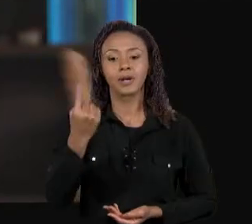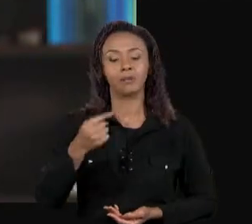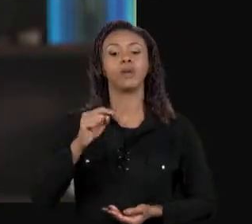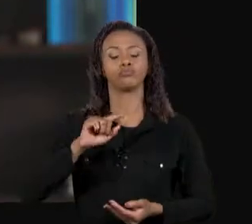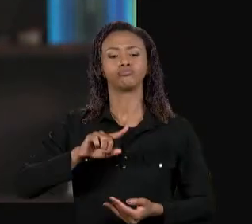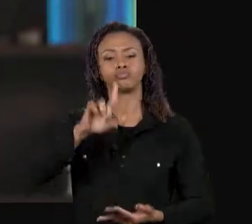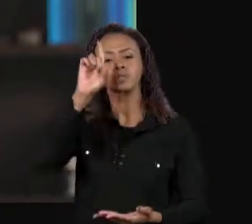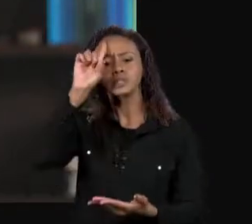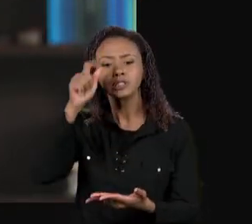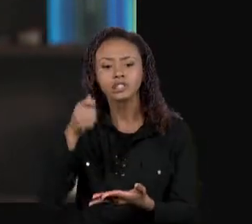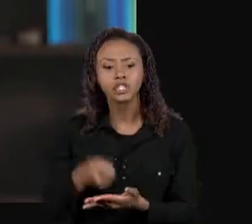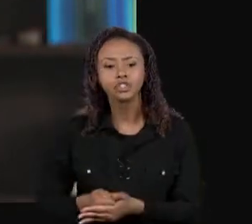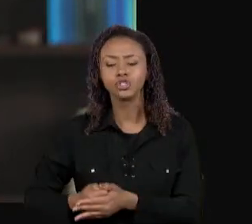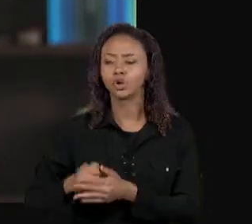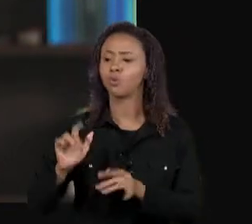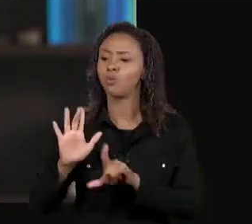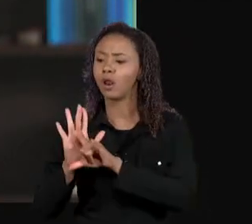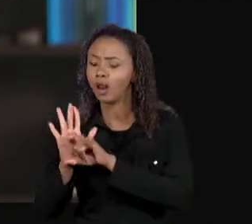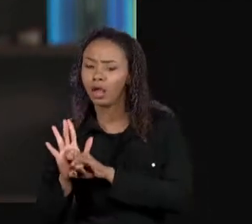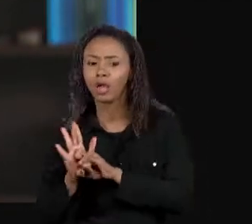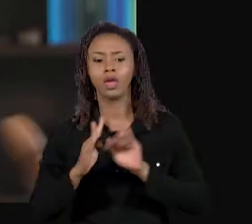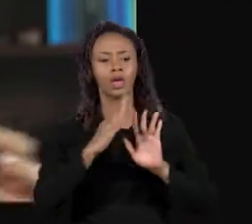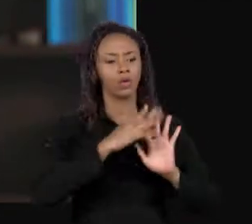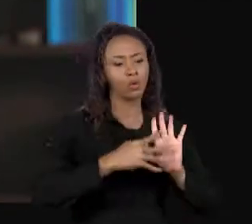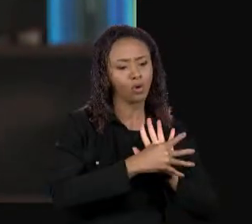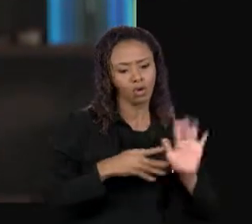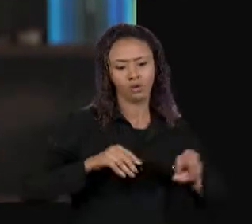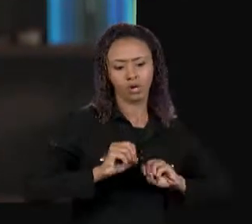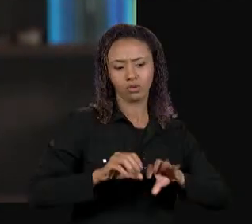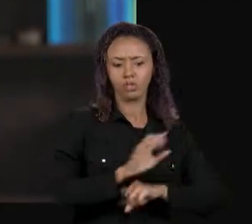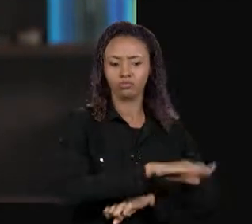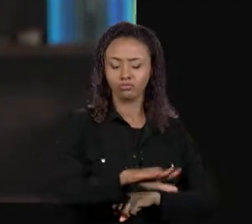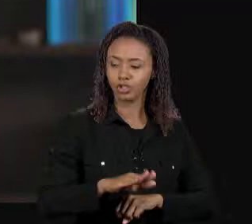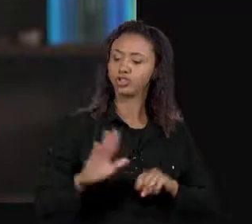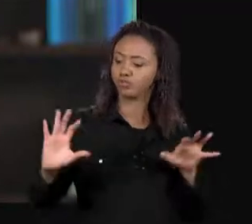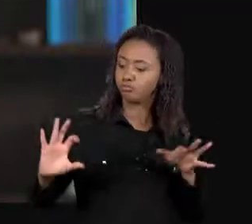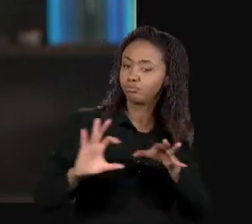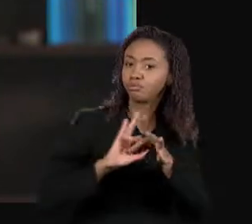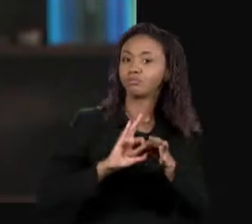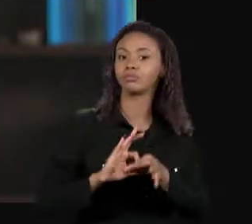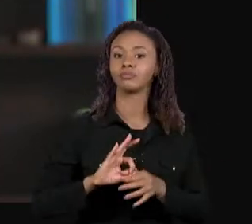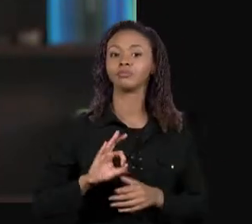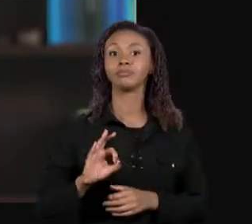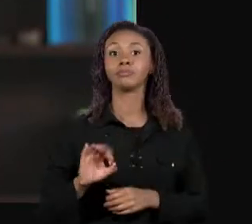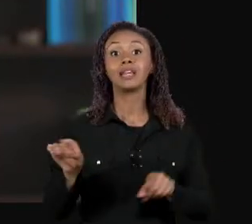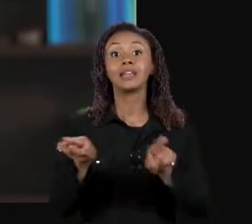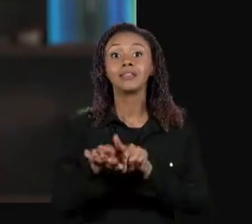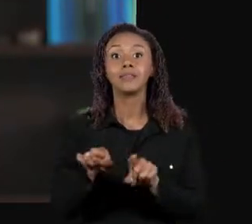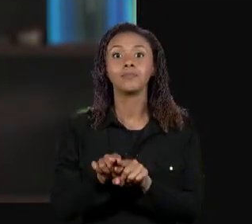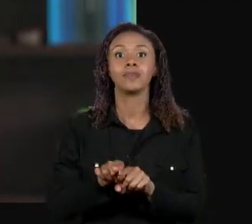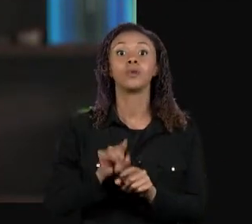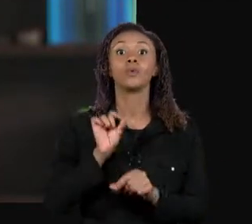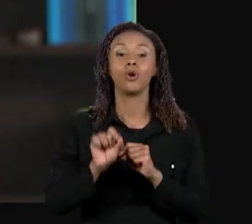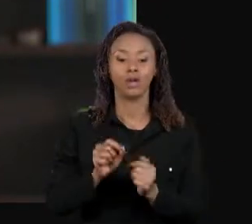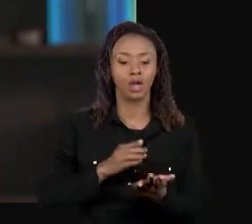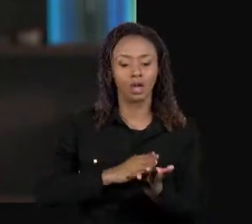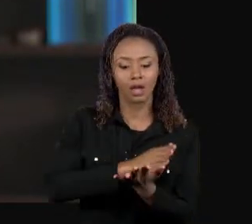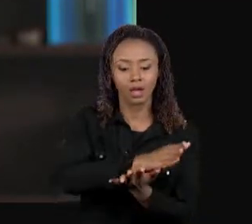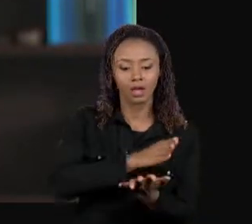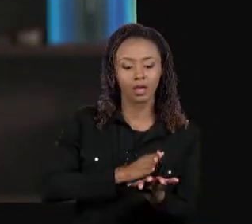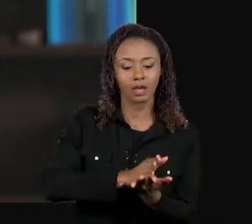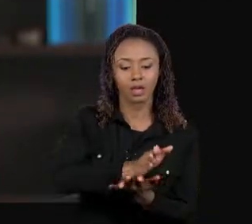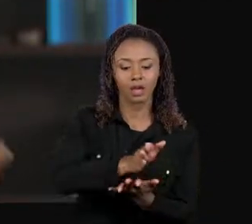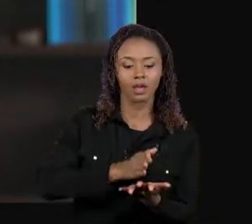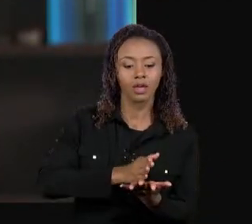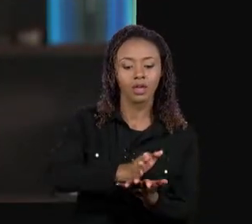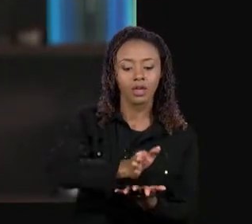né, do ponto de vista legal de currículo para a educação infantil, com o ganho de apontar para eixos da ação pedagógica,